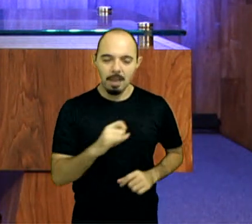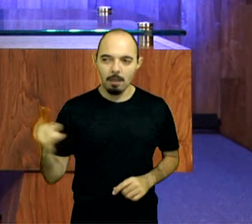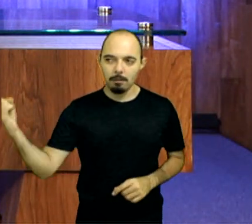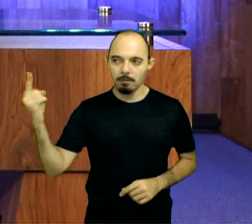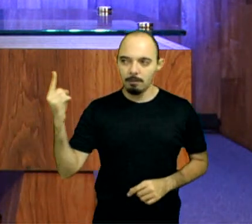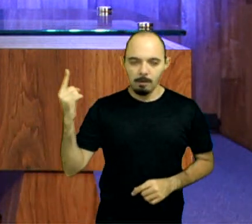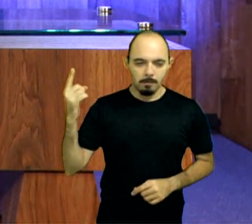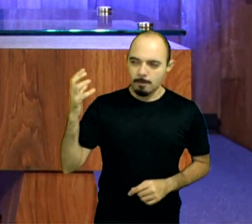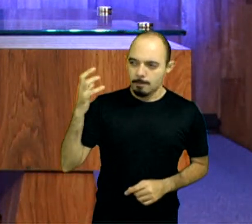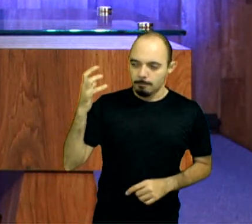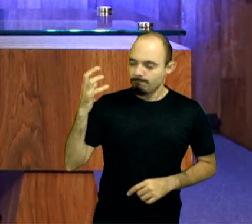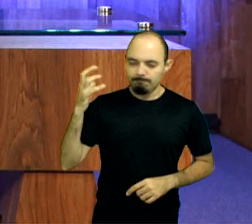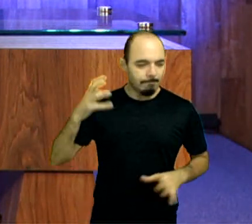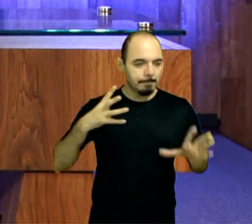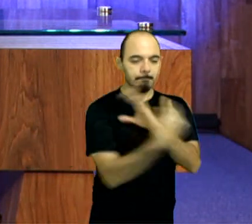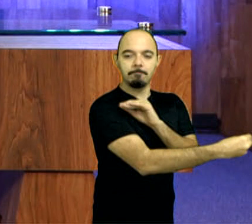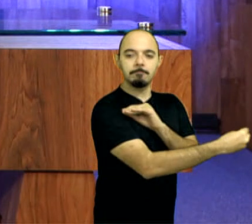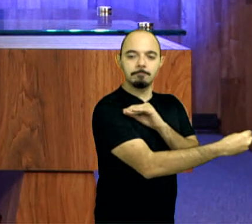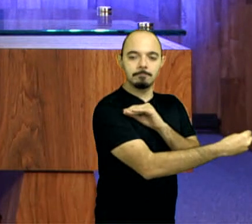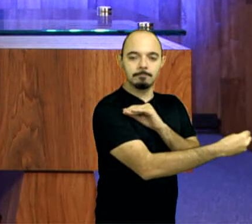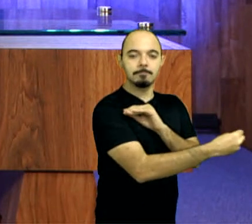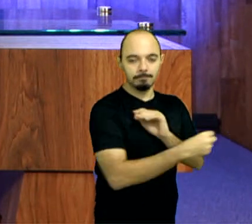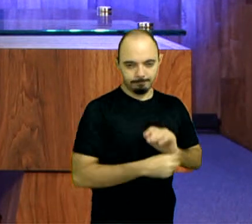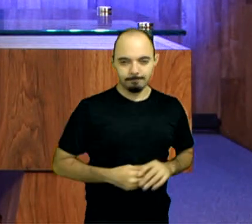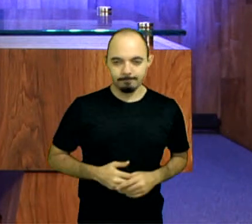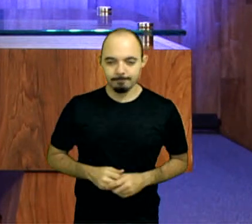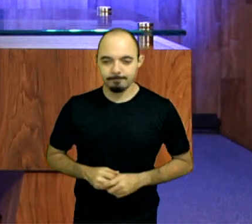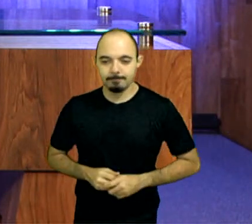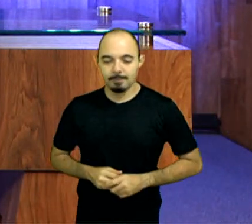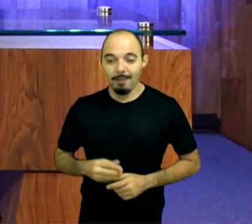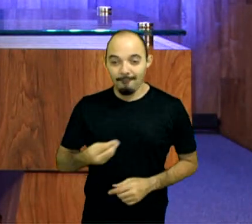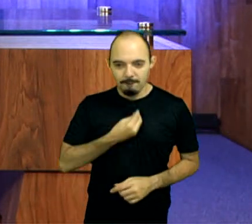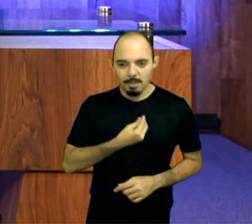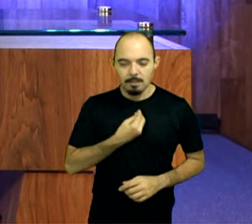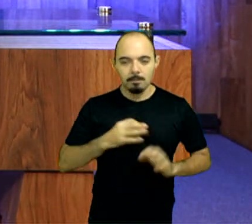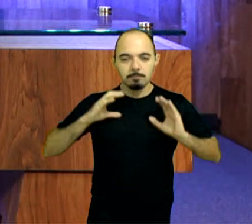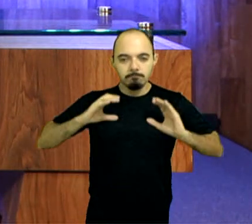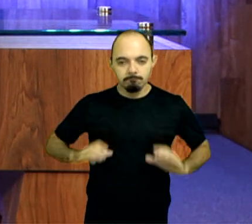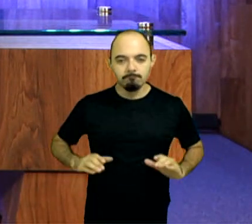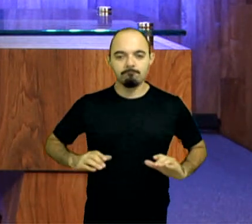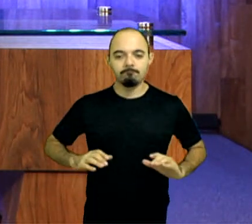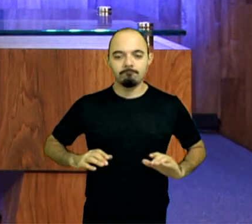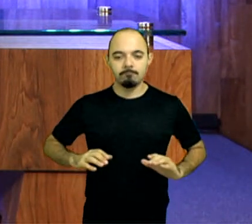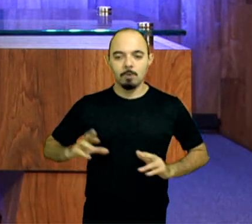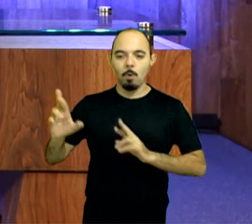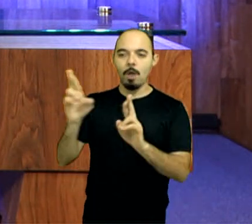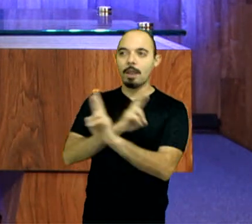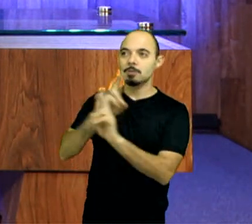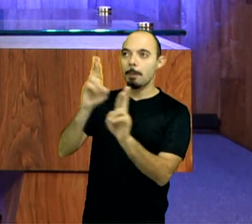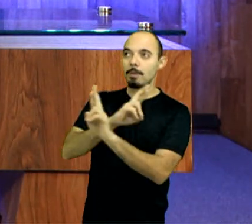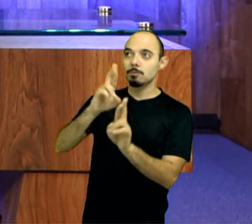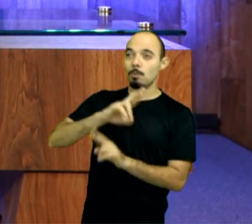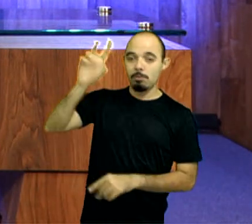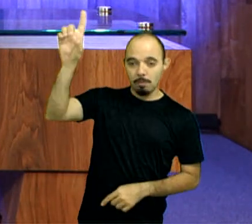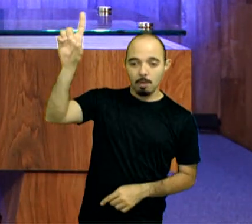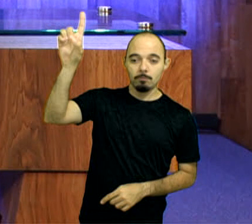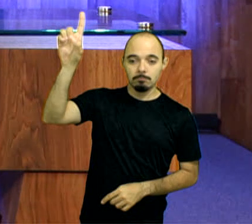Estabeleça um alto padrão de vida, de comportamento, de relacionamento.